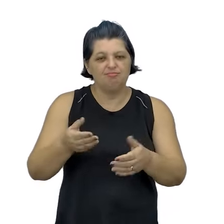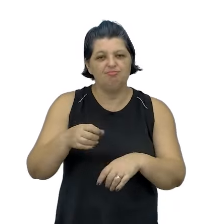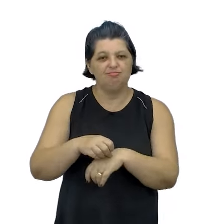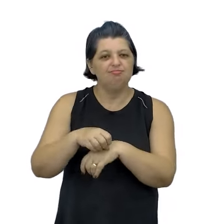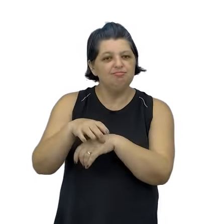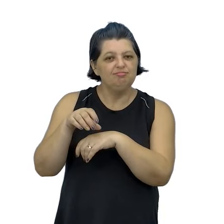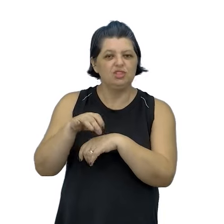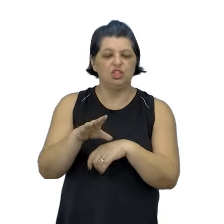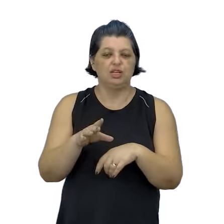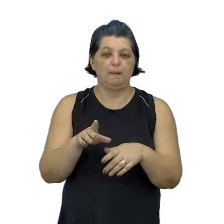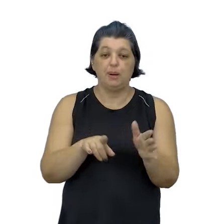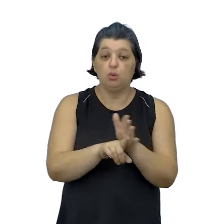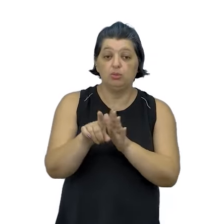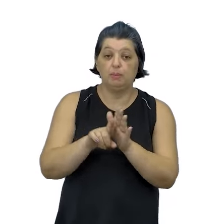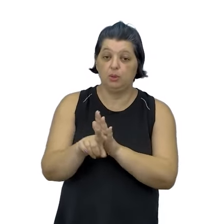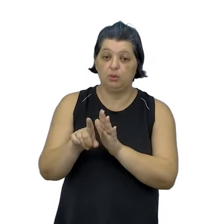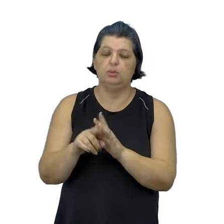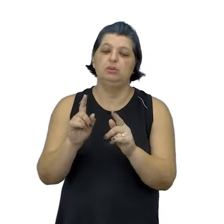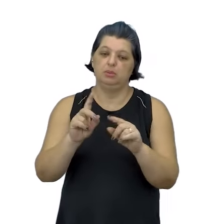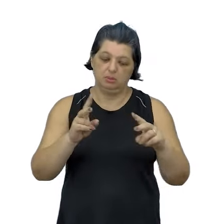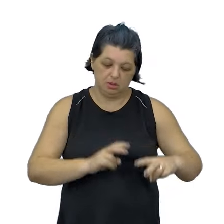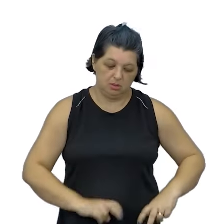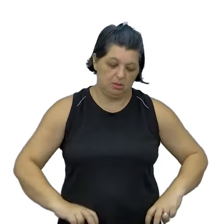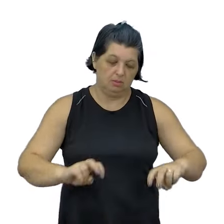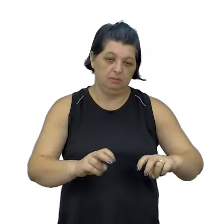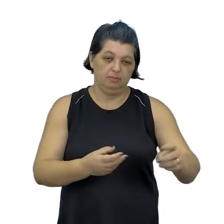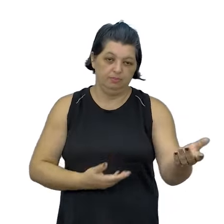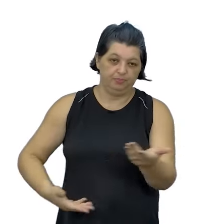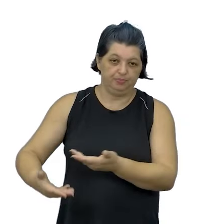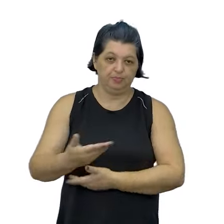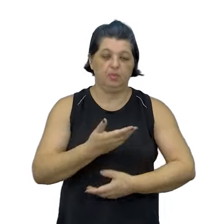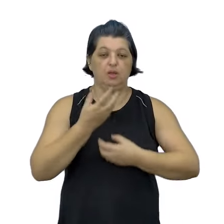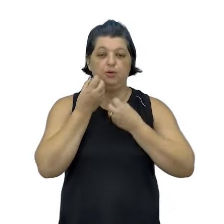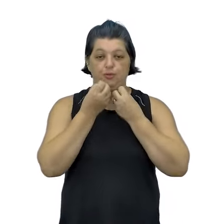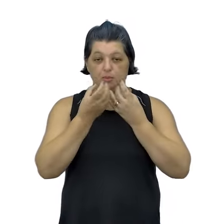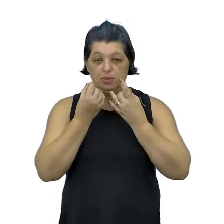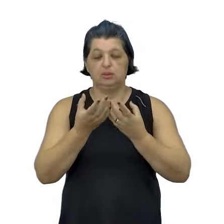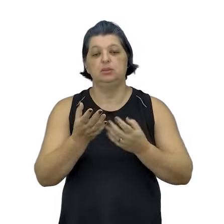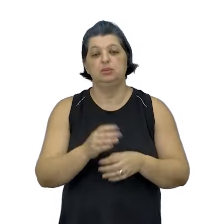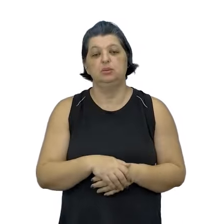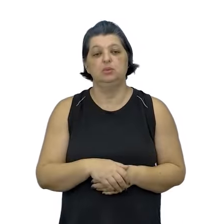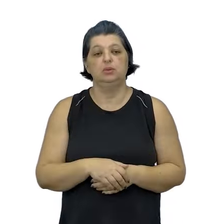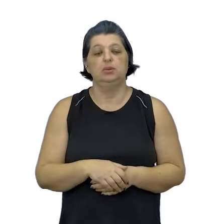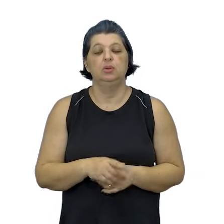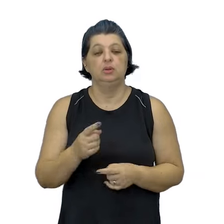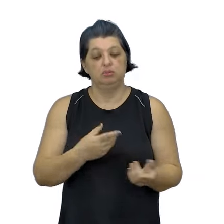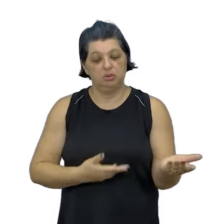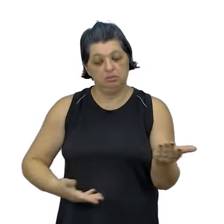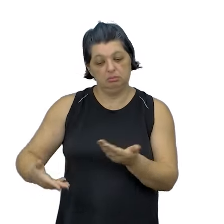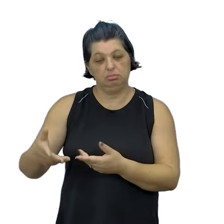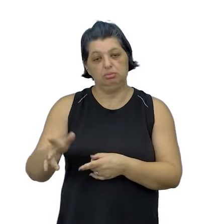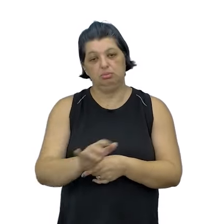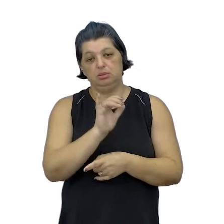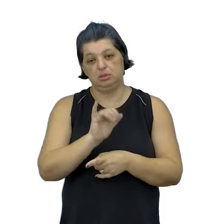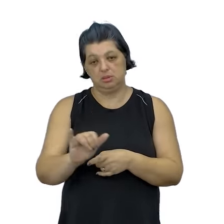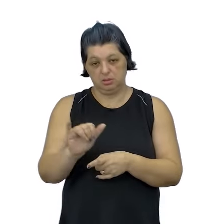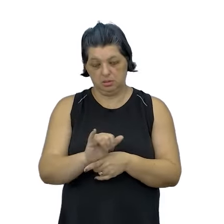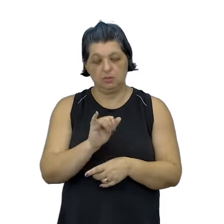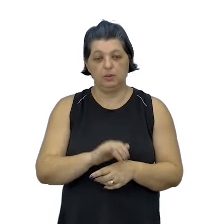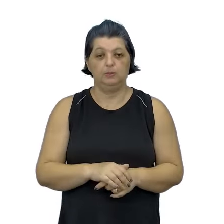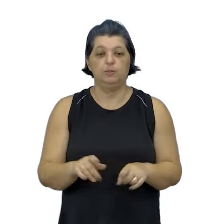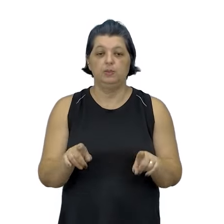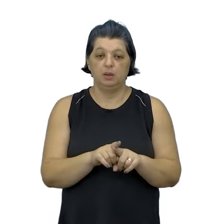questão e vai havendo essa circulação de informações, aí depois você socializa e aí você sistematiza, né?